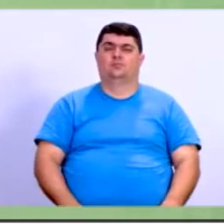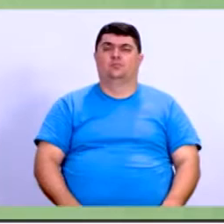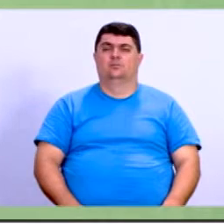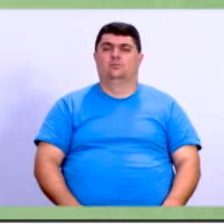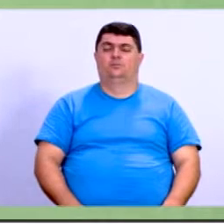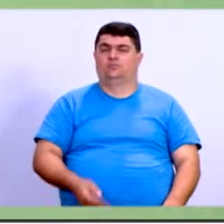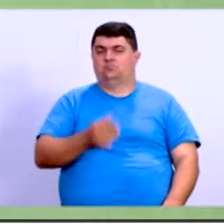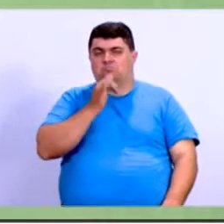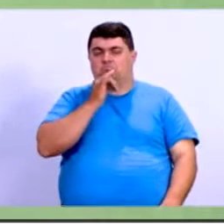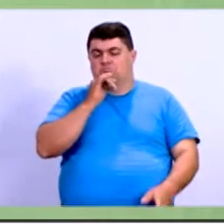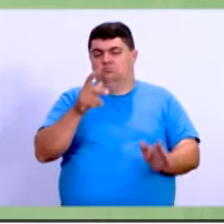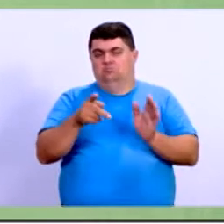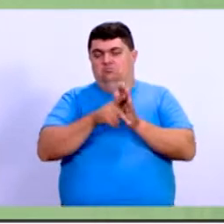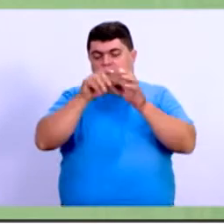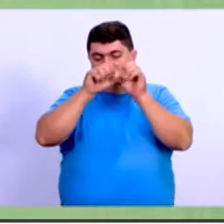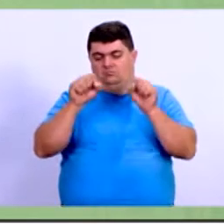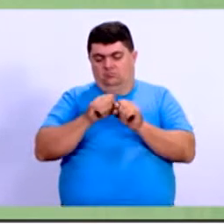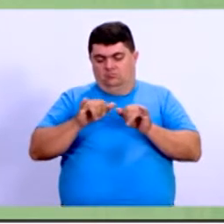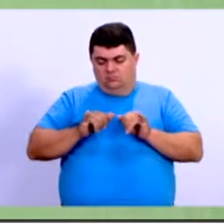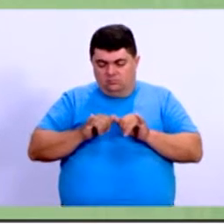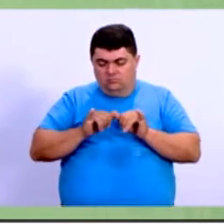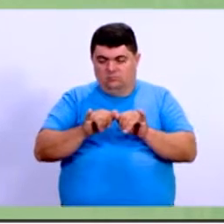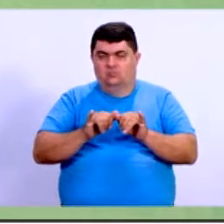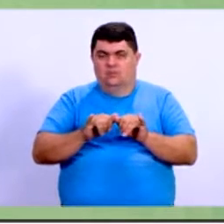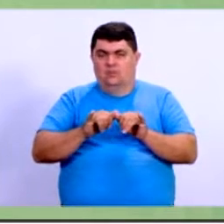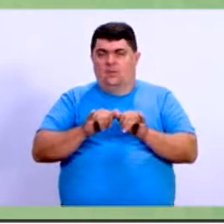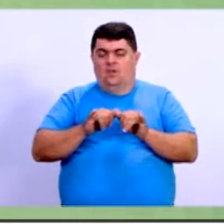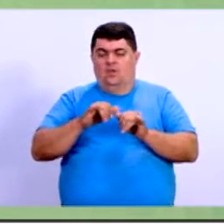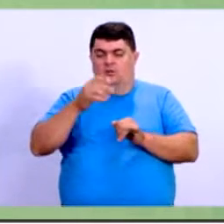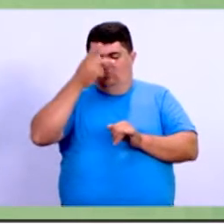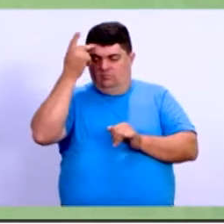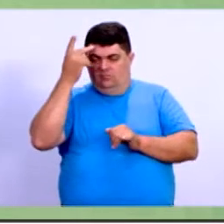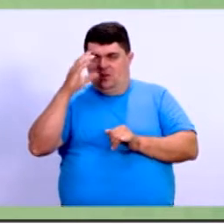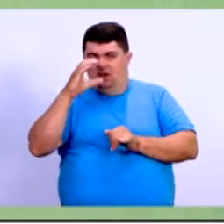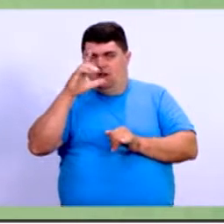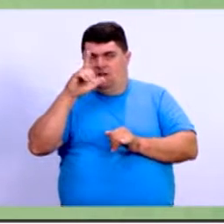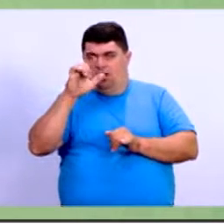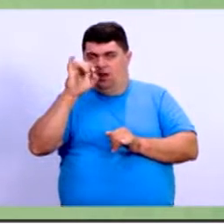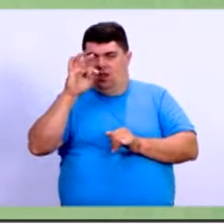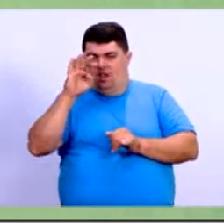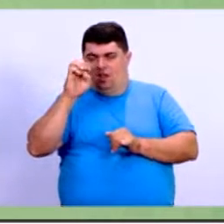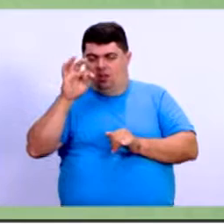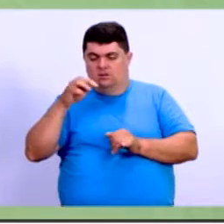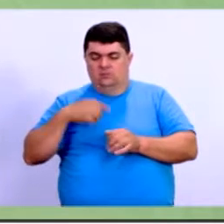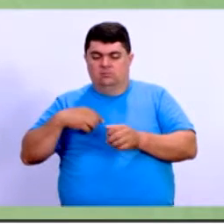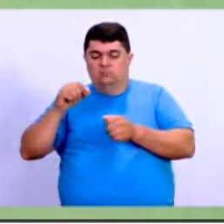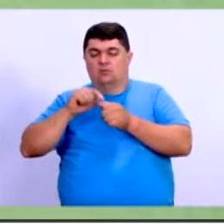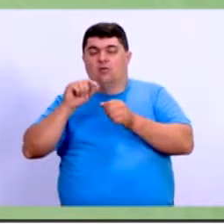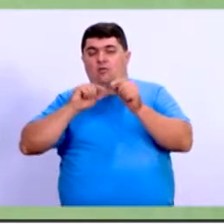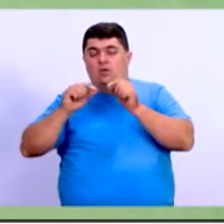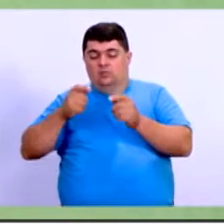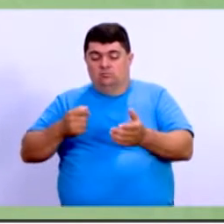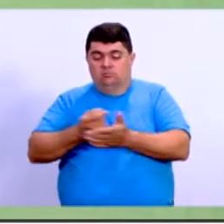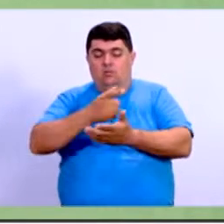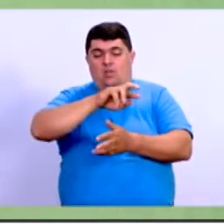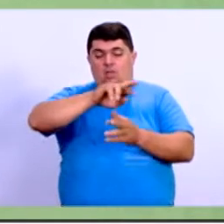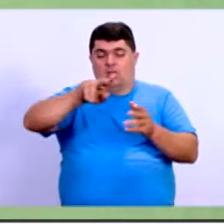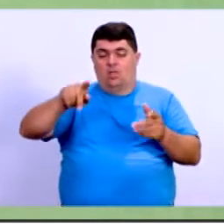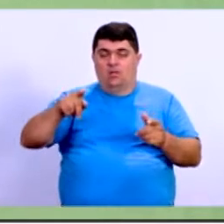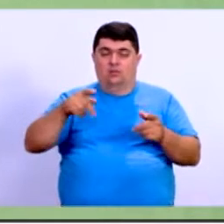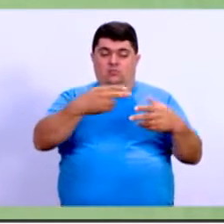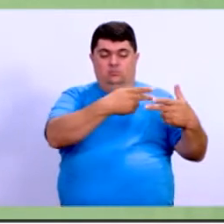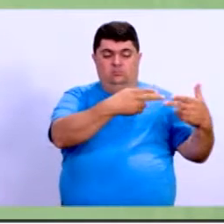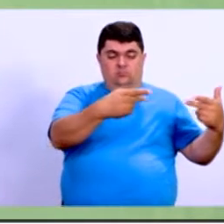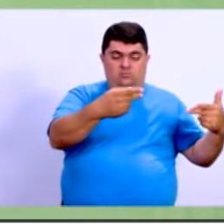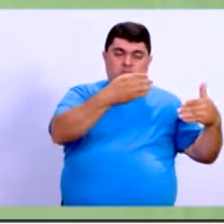de mercado, o cliente faz compras de produtos que estão em estoque